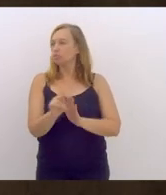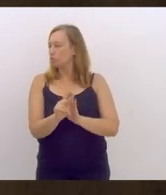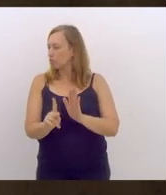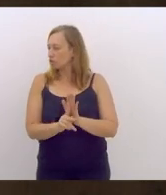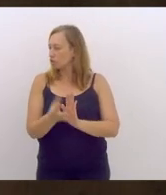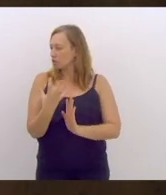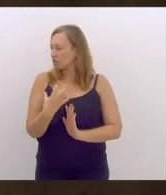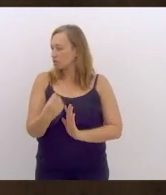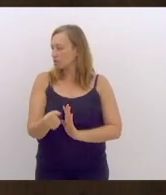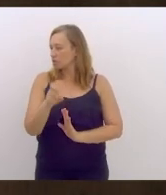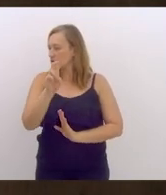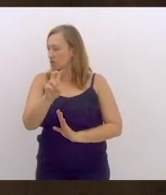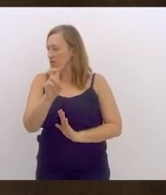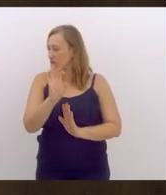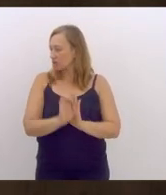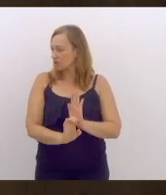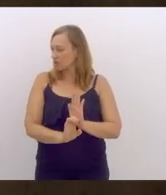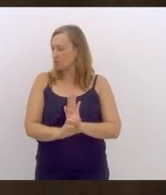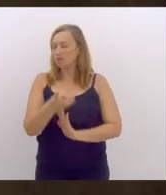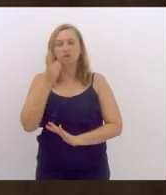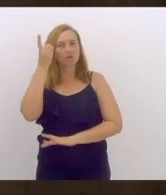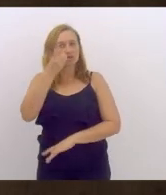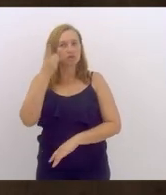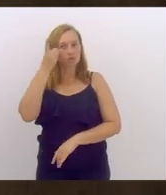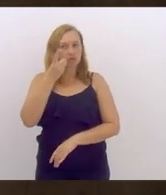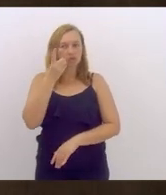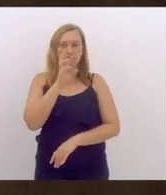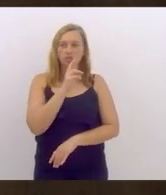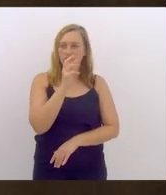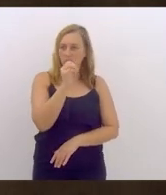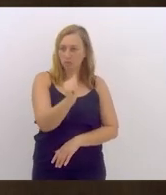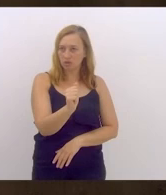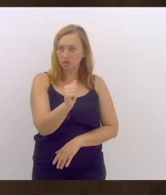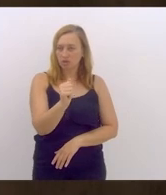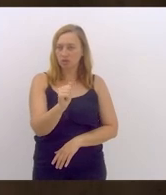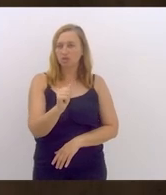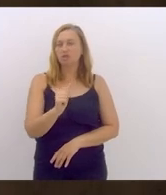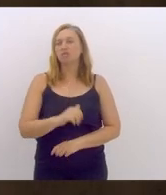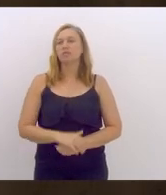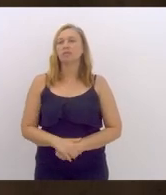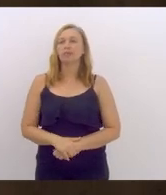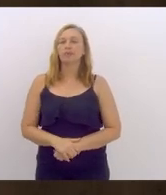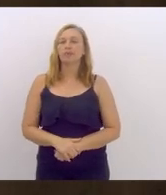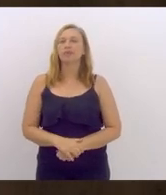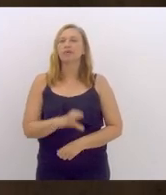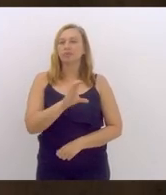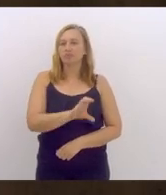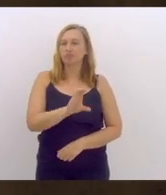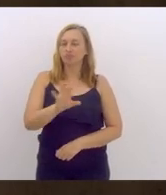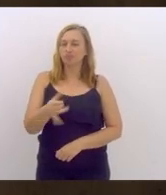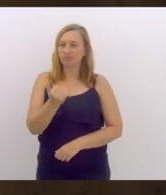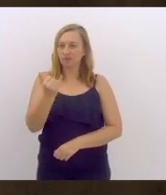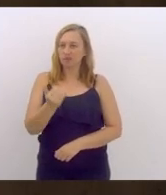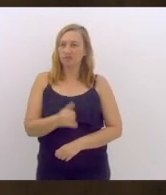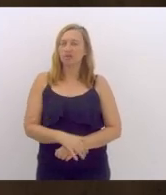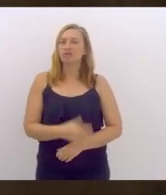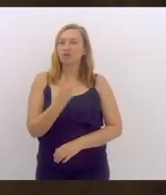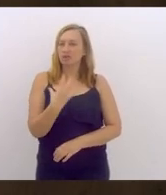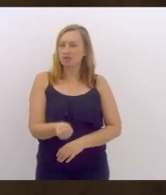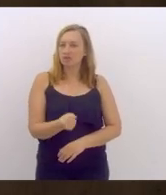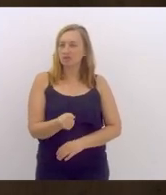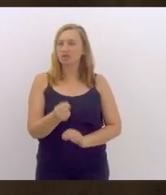recebeu cinco emendas do deputado Rodrigo Amorim e o parecer É da ccj é